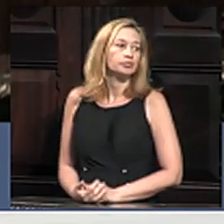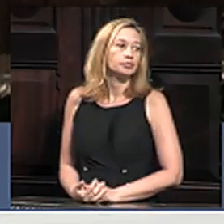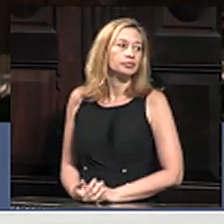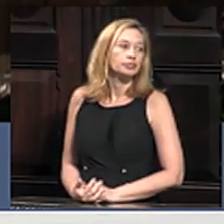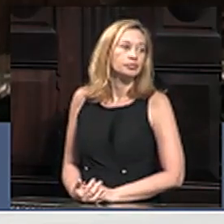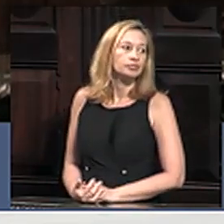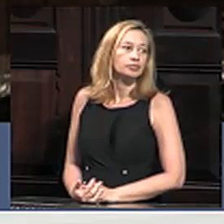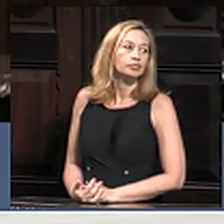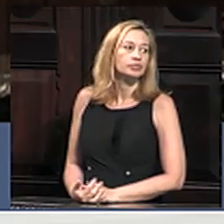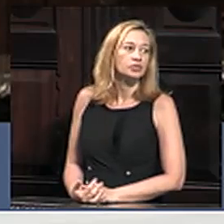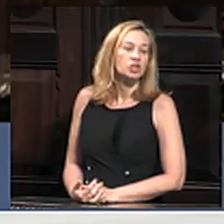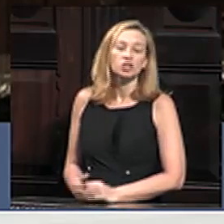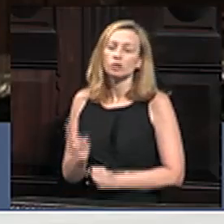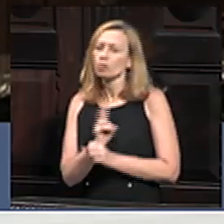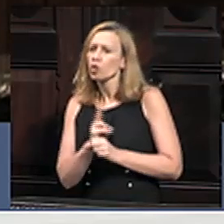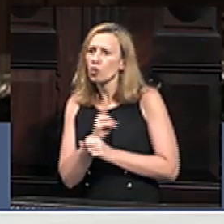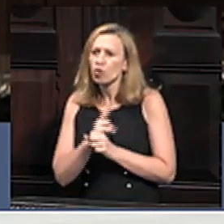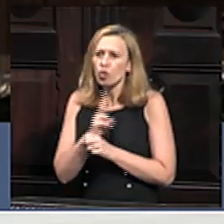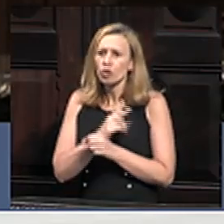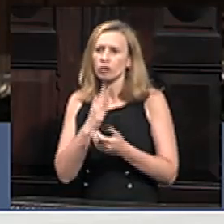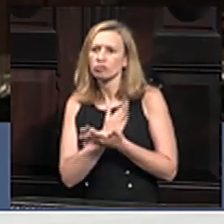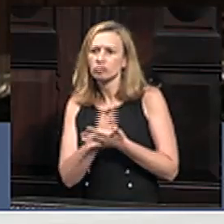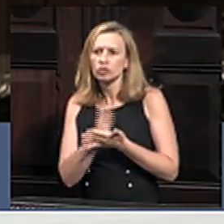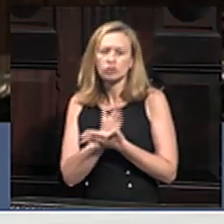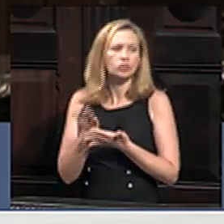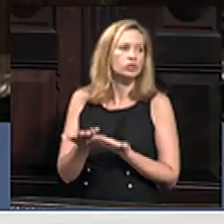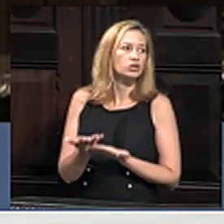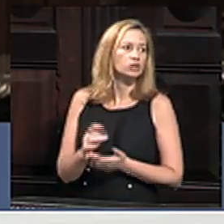aqueles que procuram de alguma forma